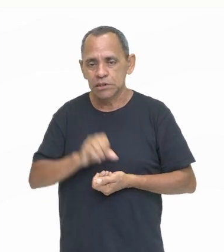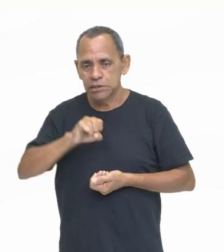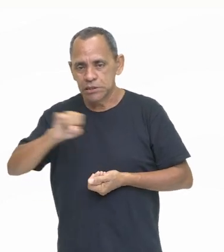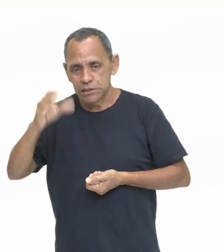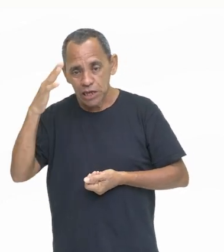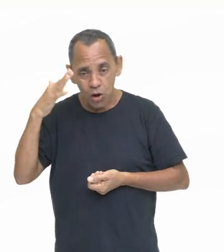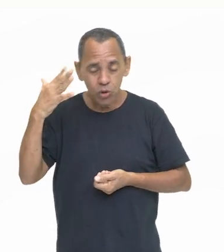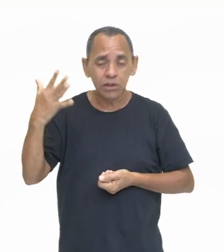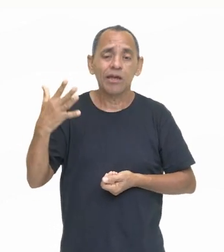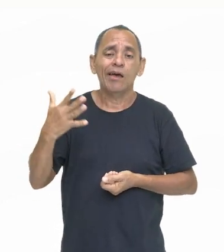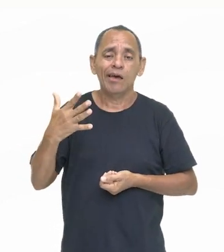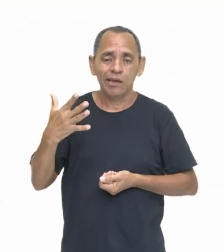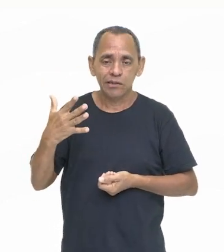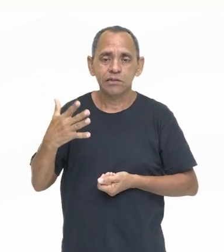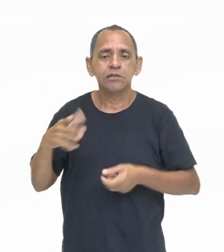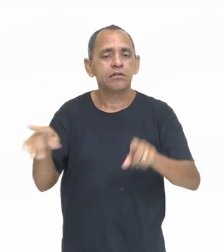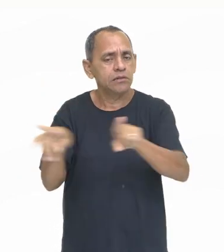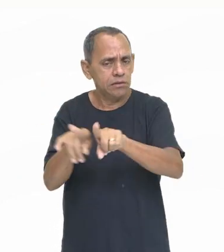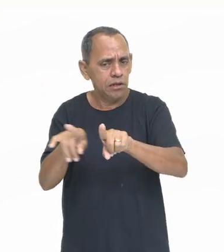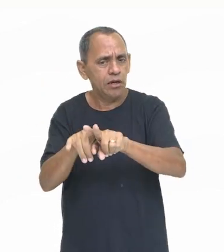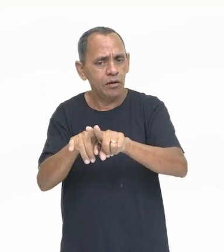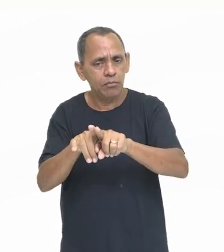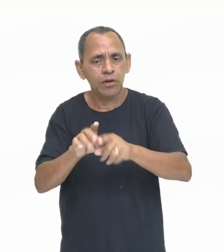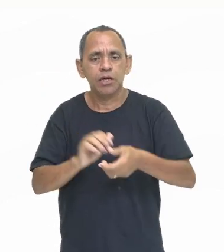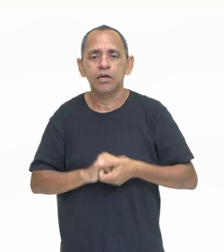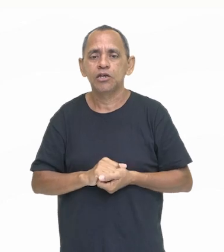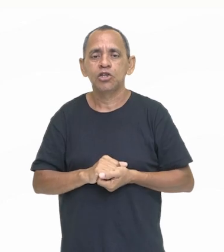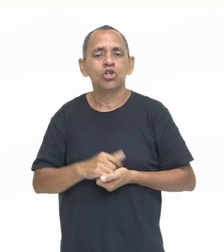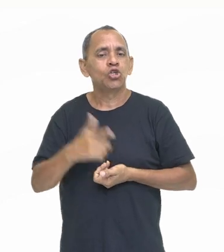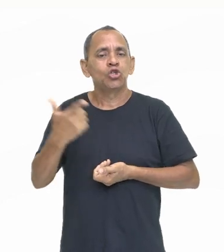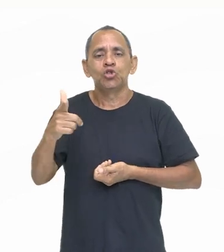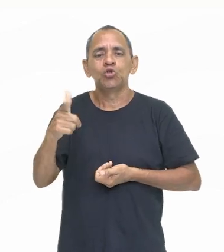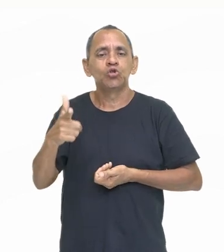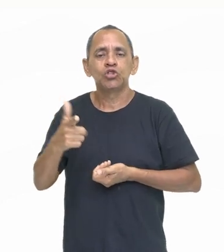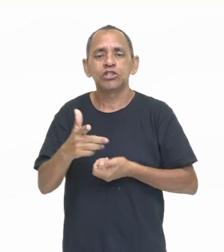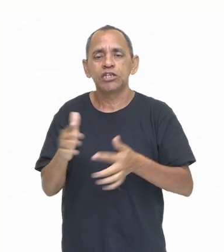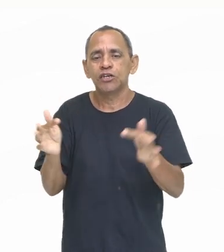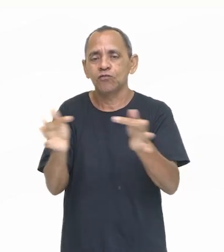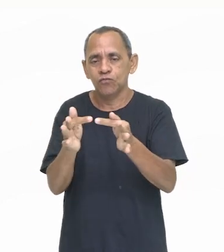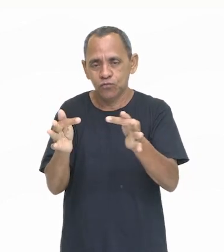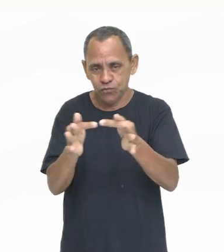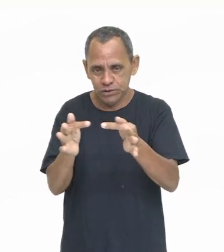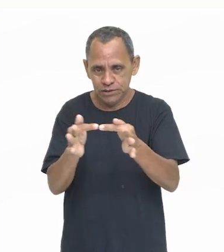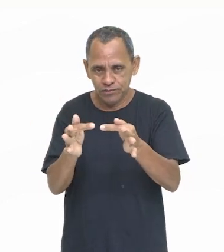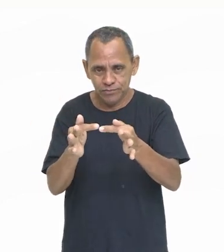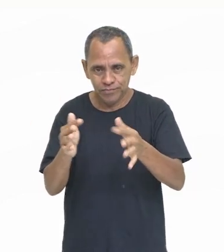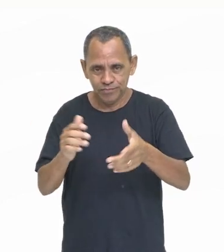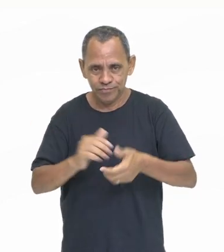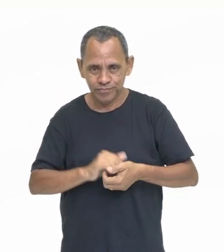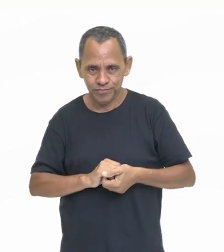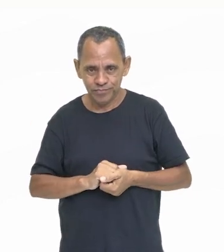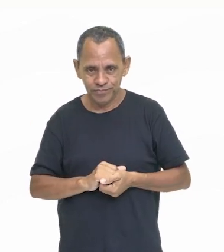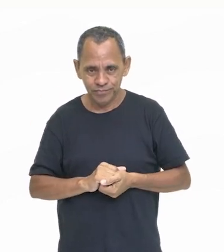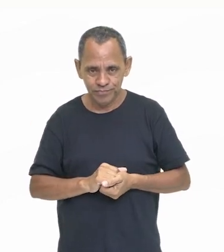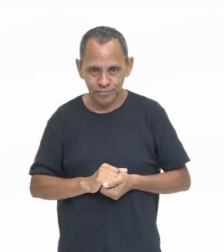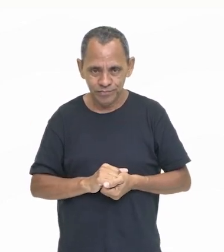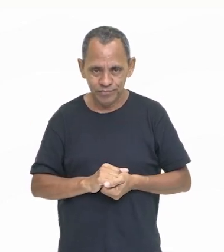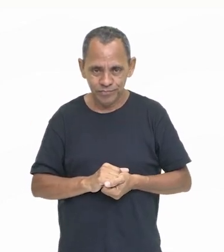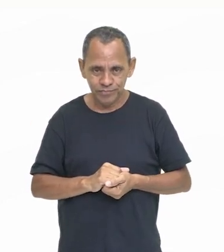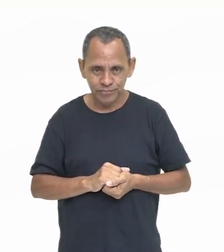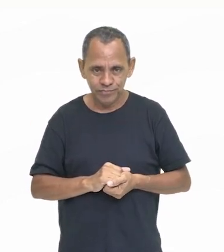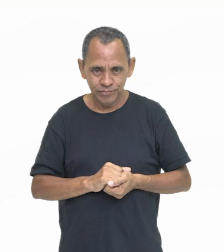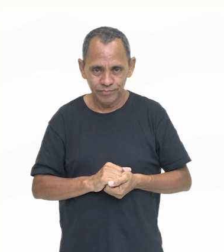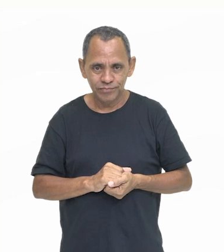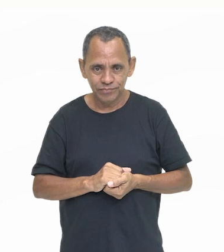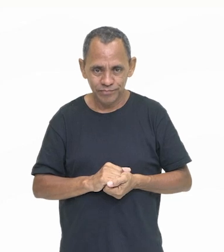ocorre, tá, nós também temos uma situação aqui de quebra, tá, nessa relação. A gente não pode classificar